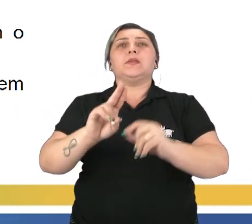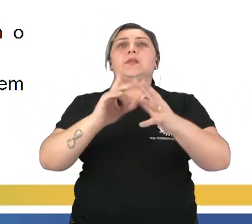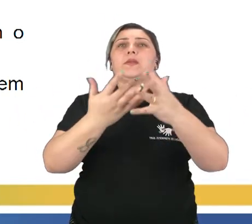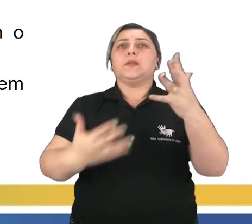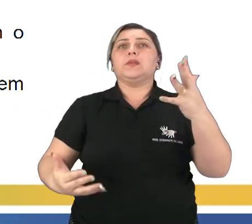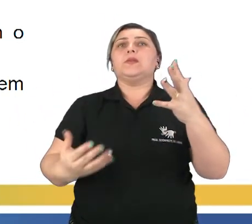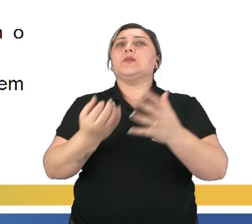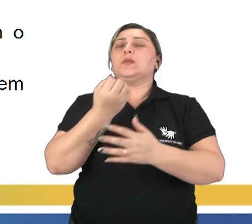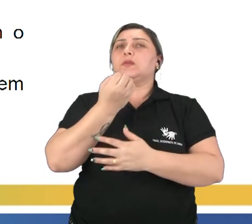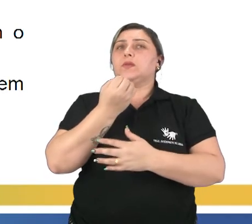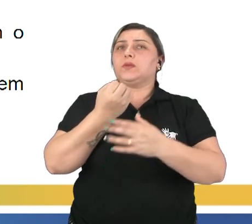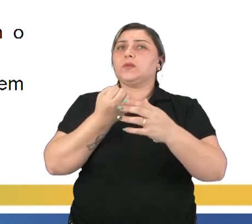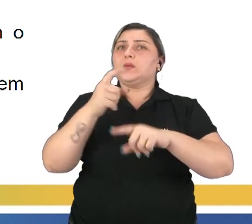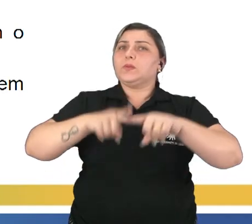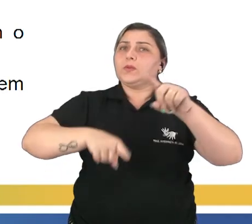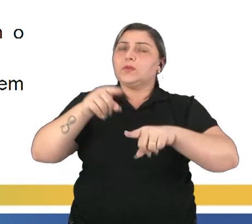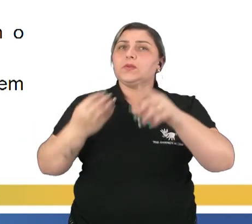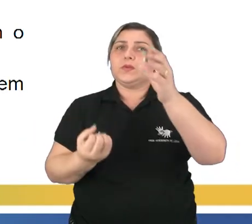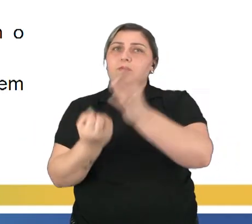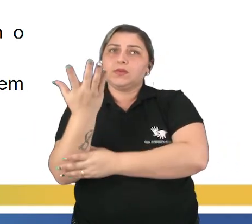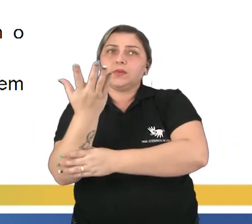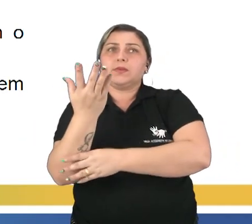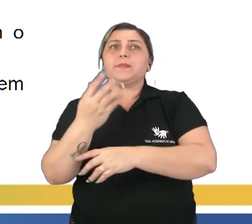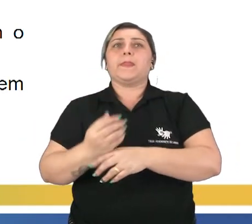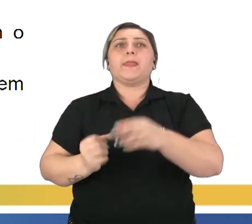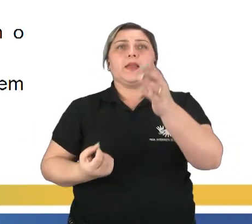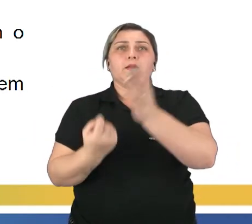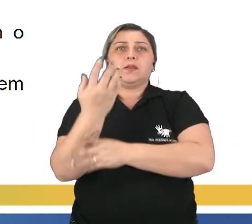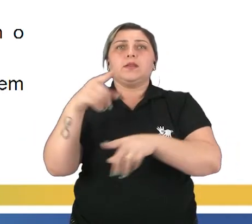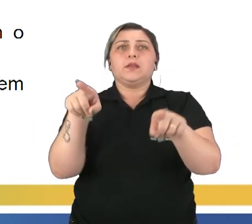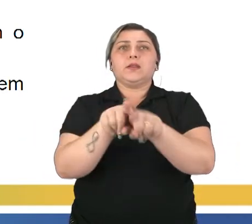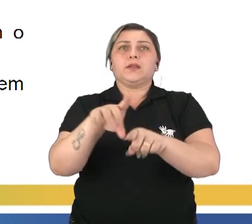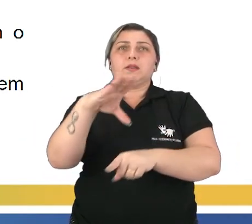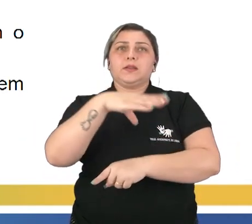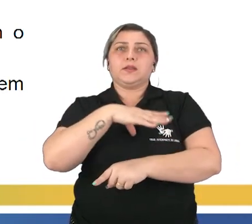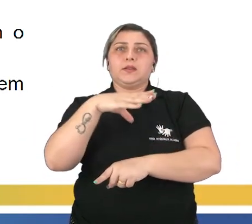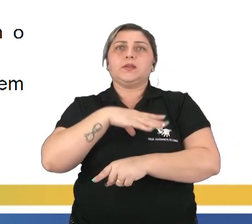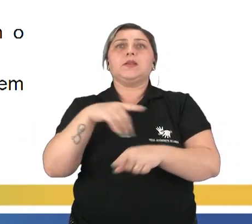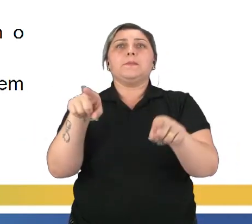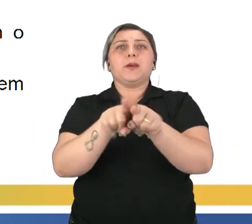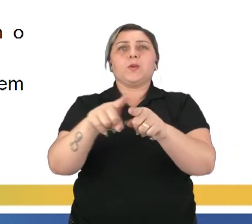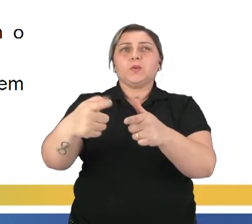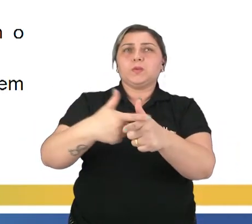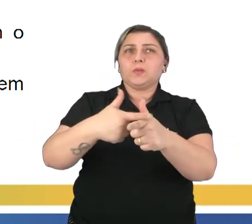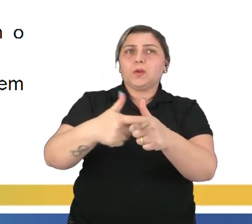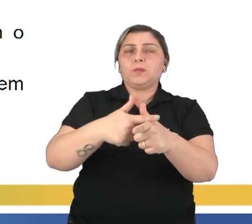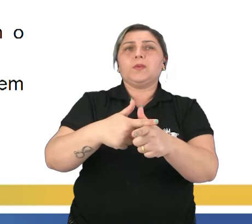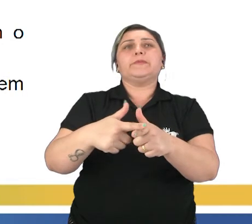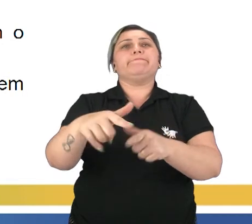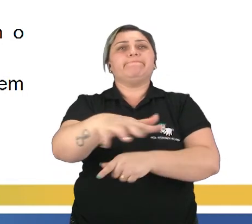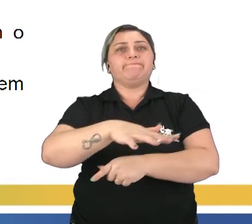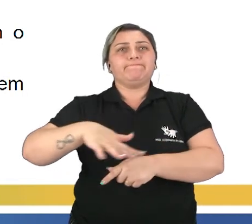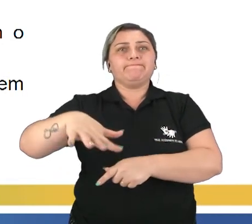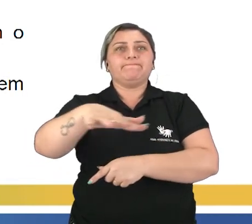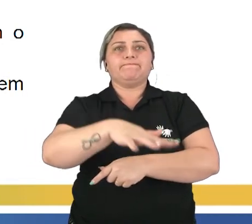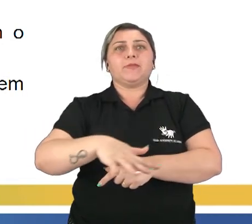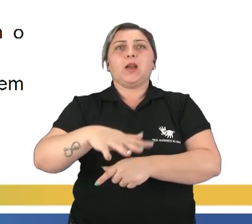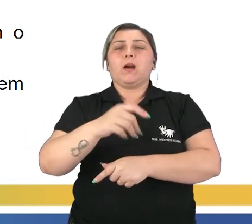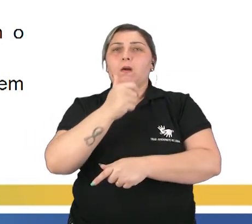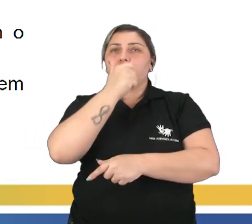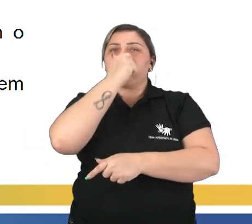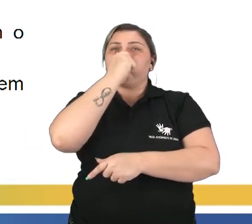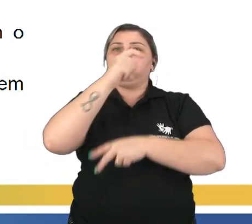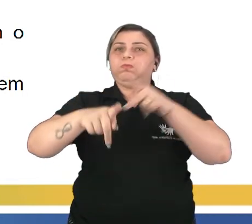também o escoamento dos produtos produzidos, surgimento das grandes cidades e com elas dos problemas de ordem social, como